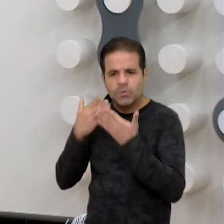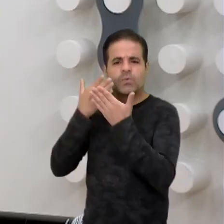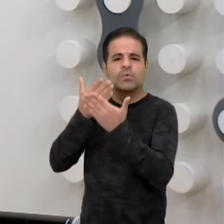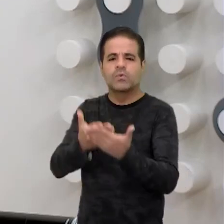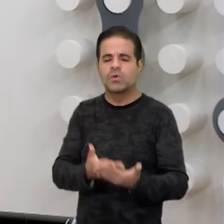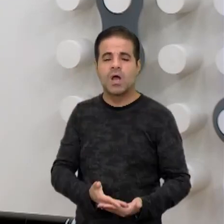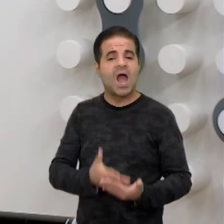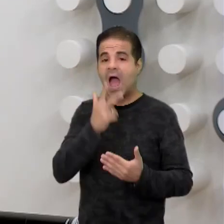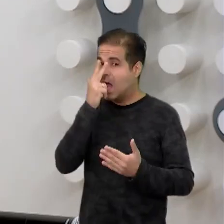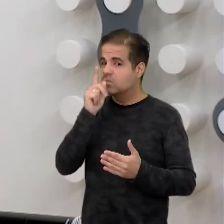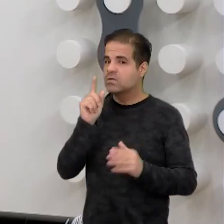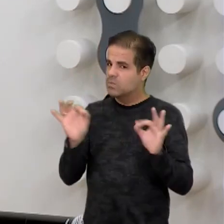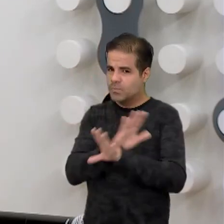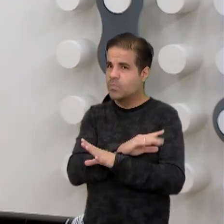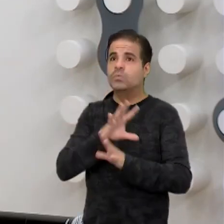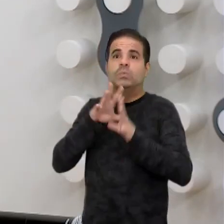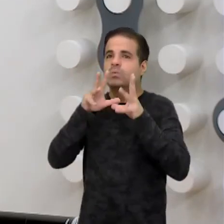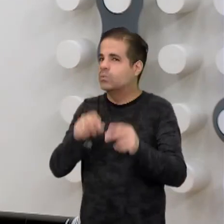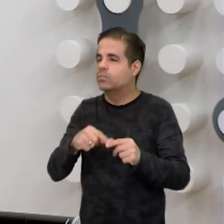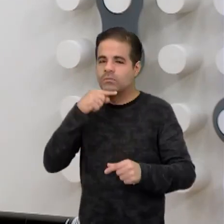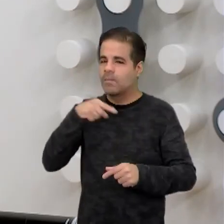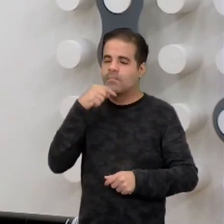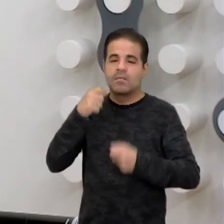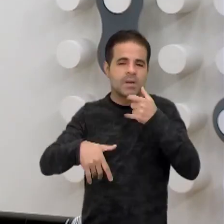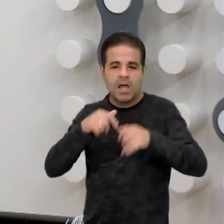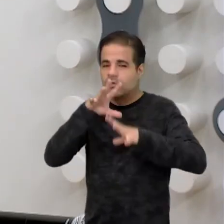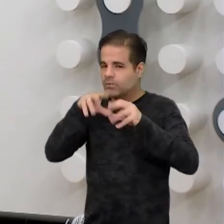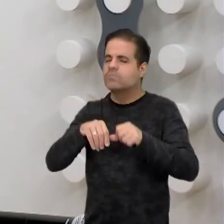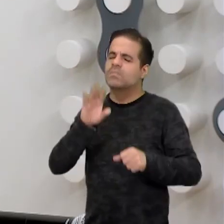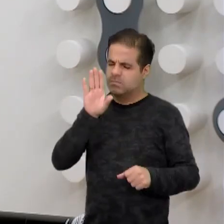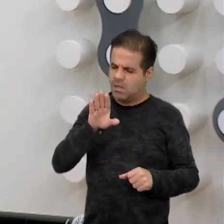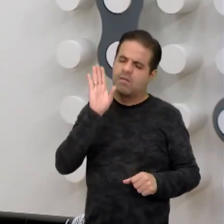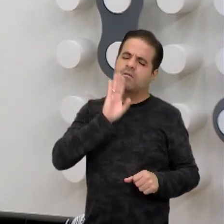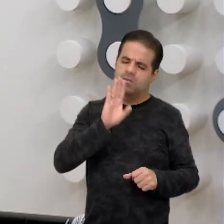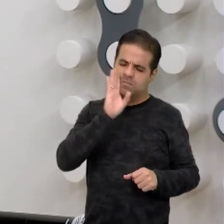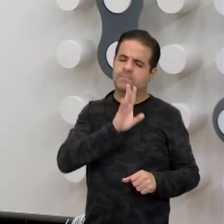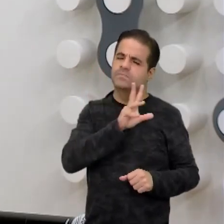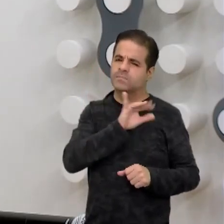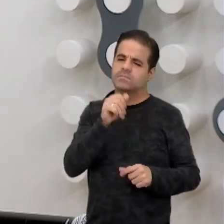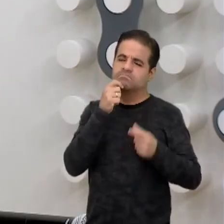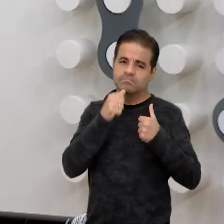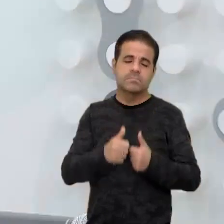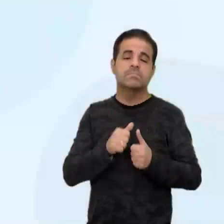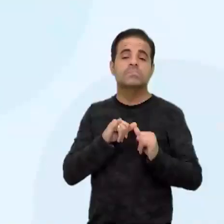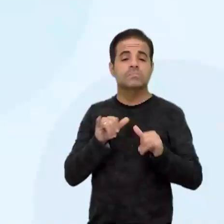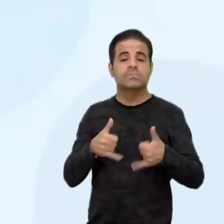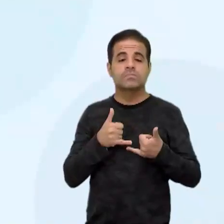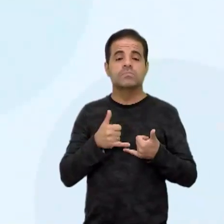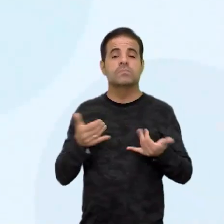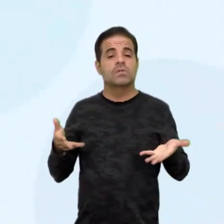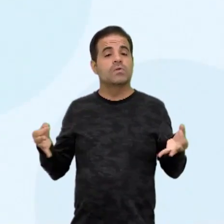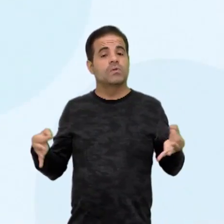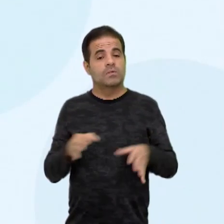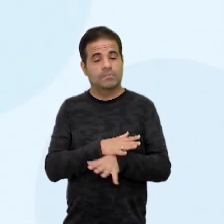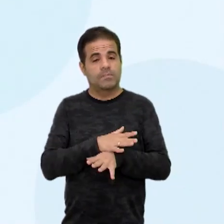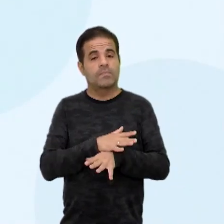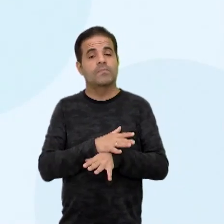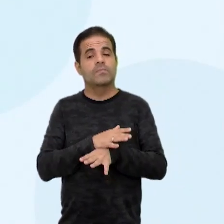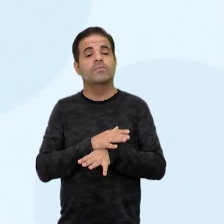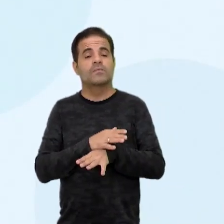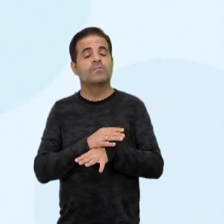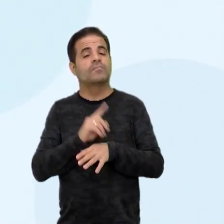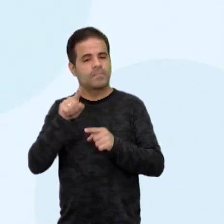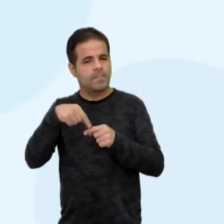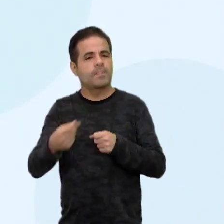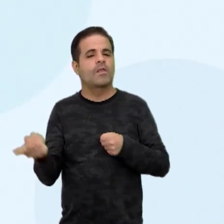ser suficientes pra gente falar de tudo isso, né? Mas vai ser bem legal. Então eu vou ficando por aqui provisoriamente, mas